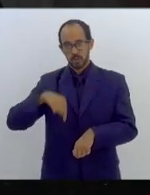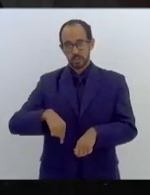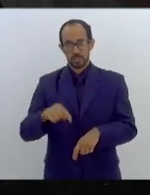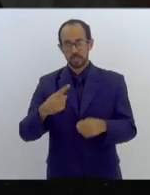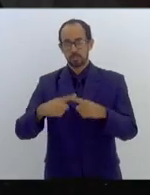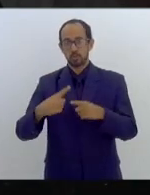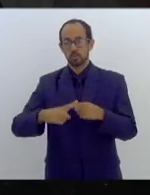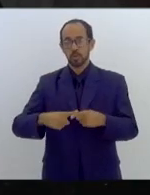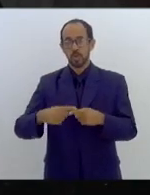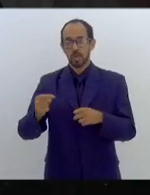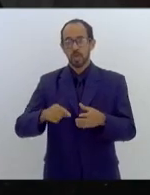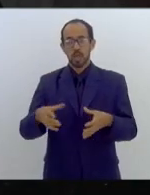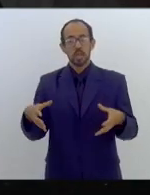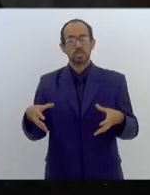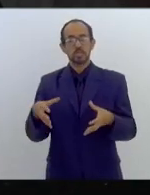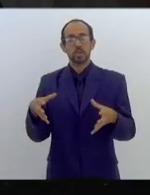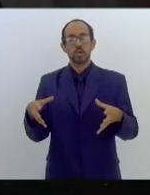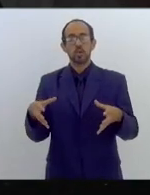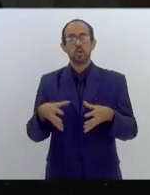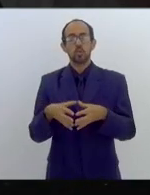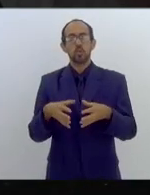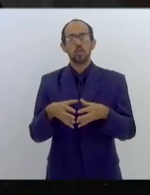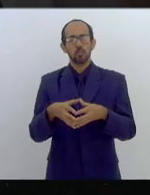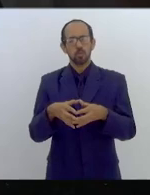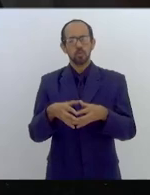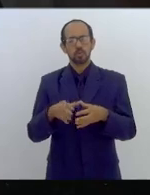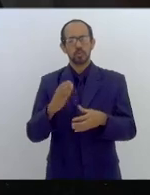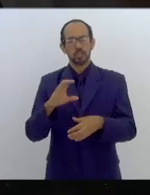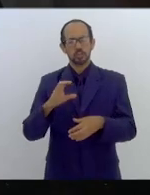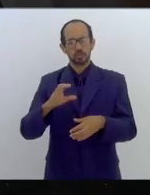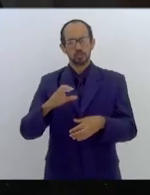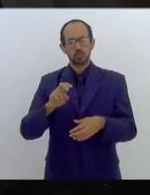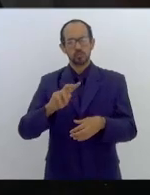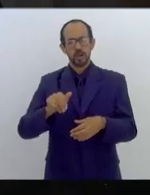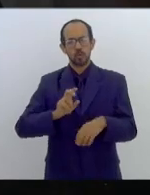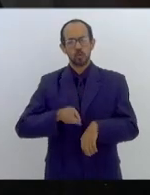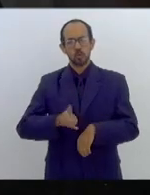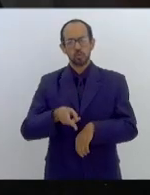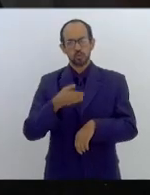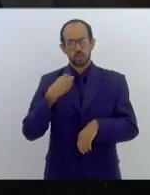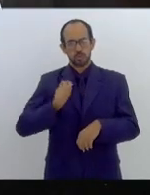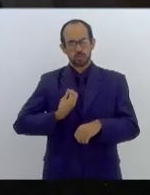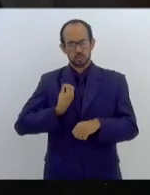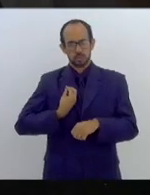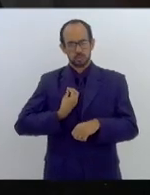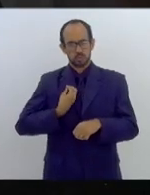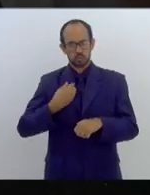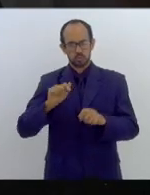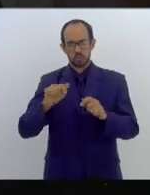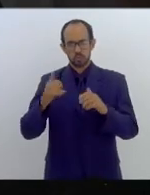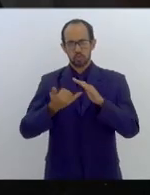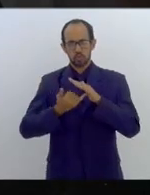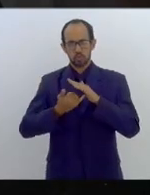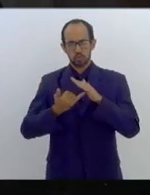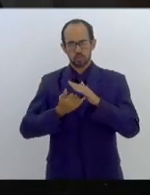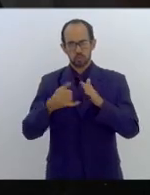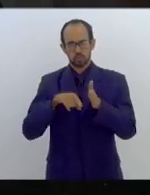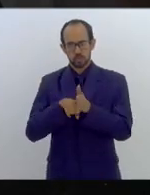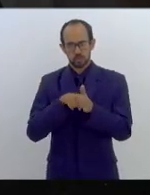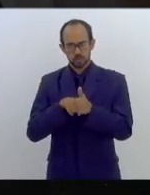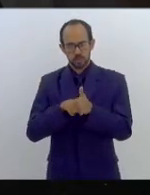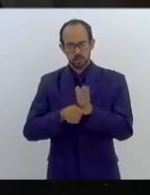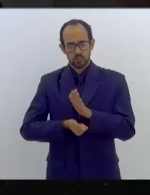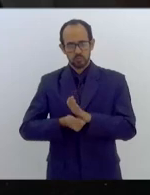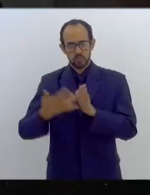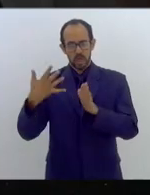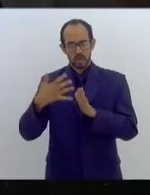esse parque científico vai continuar existindo e se aprimorando, é o que a gente espera. Grandes universidades, grandes institutos de pesquisa, aqui no Rio de Janeiro, muitos deles